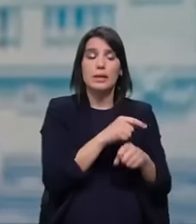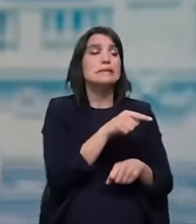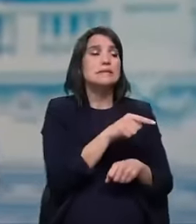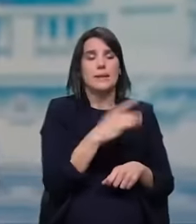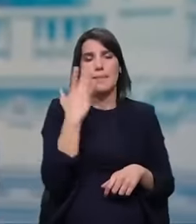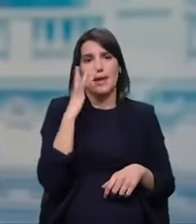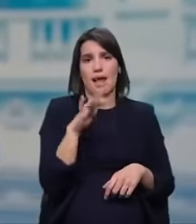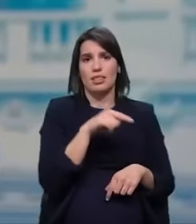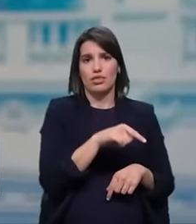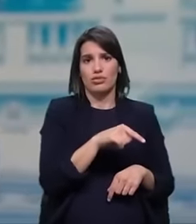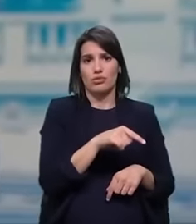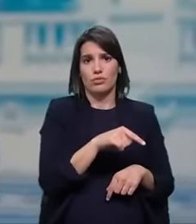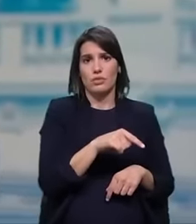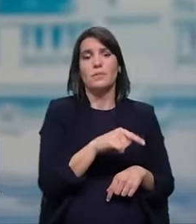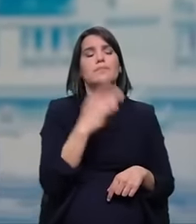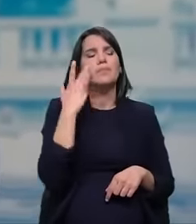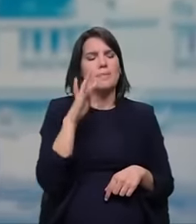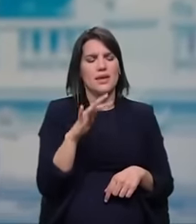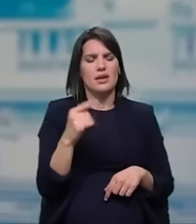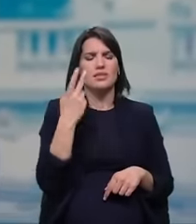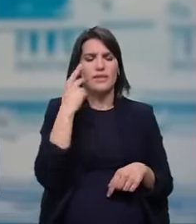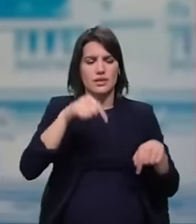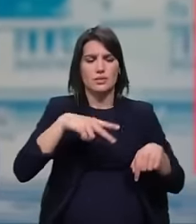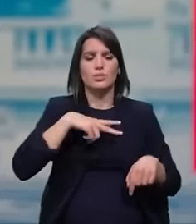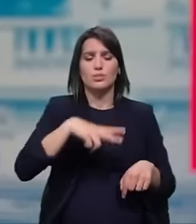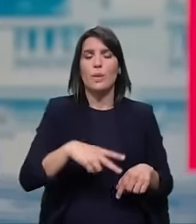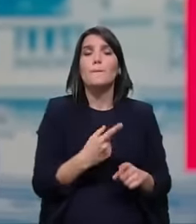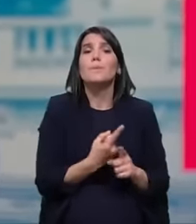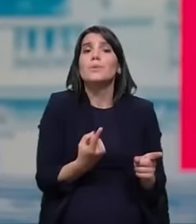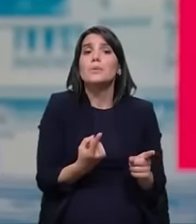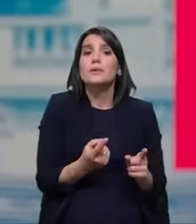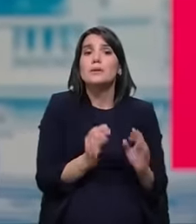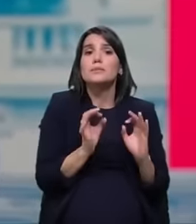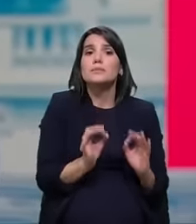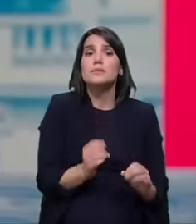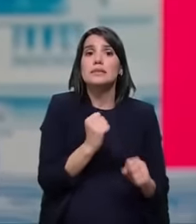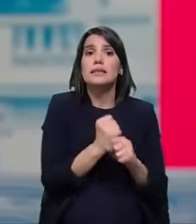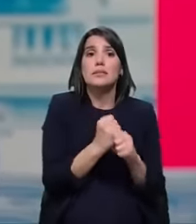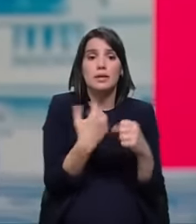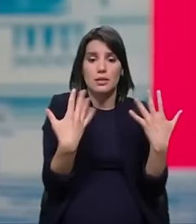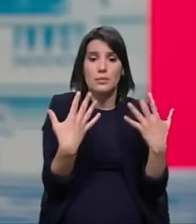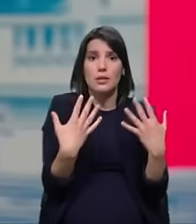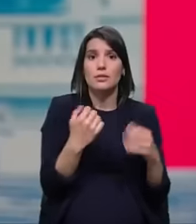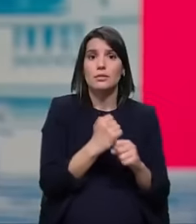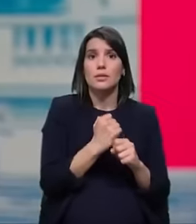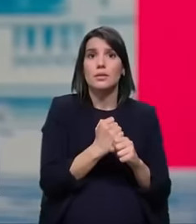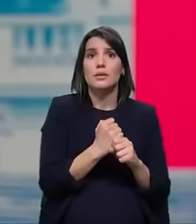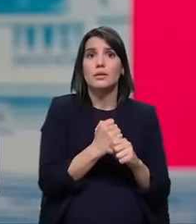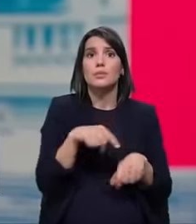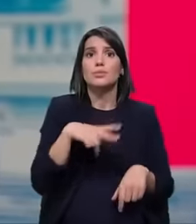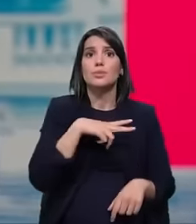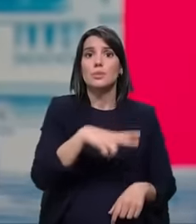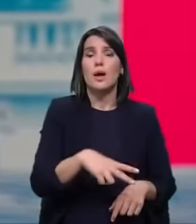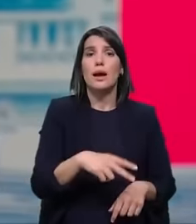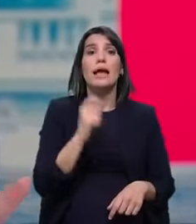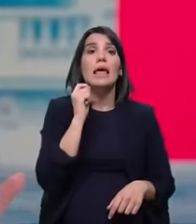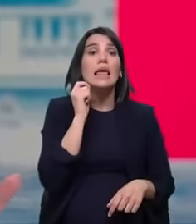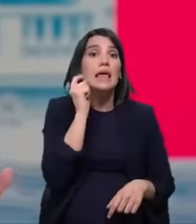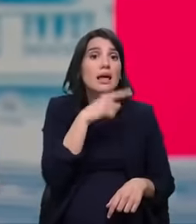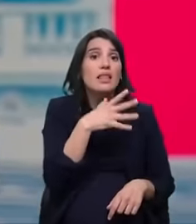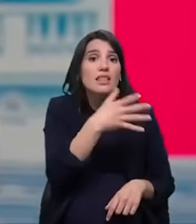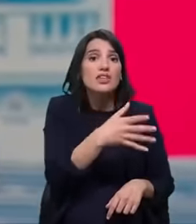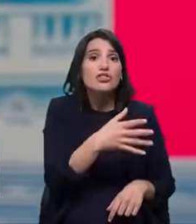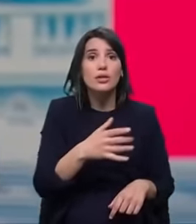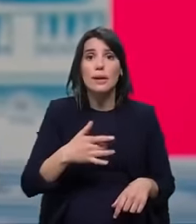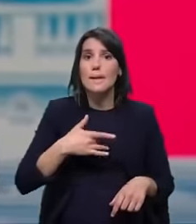imigrantes. Há imigrantes em Portugal porque há necessidade de trabalho imigrante em Portugal e quem o diz são todos